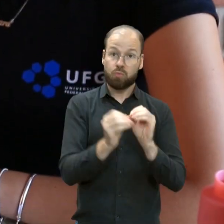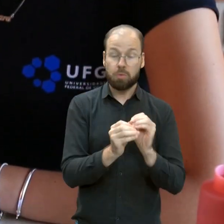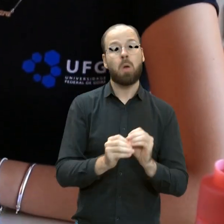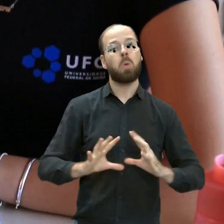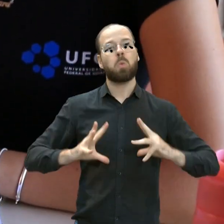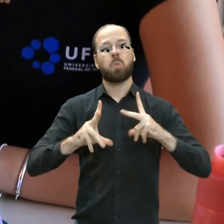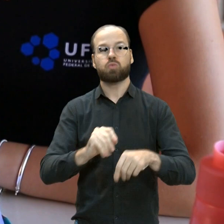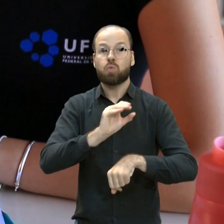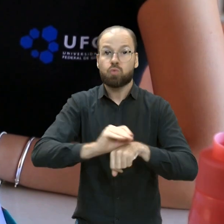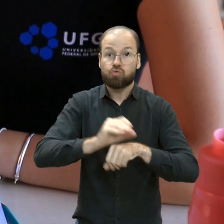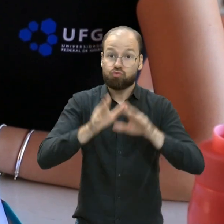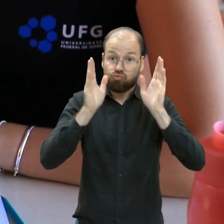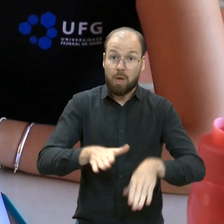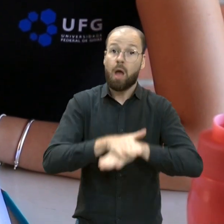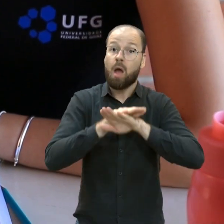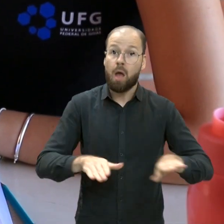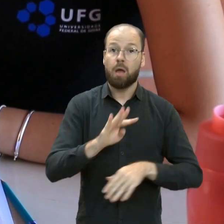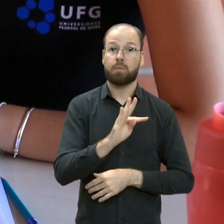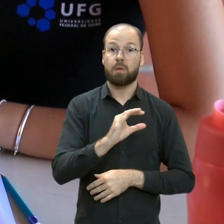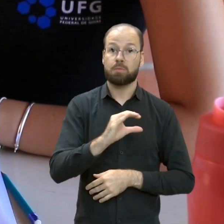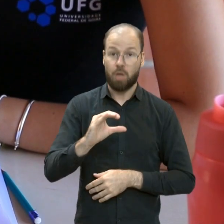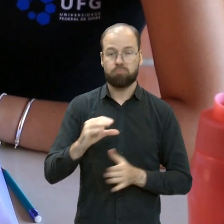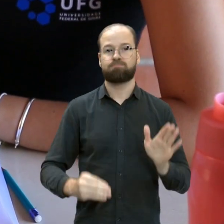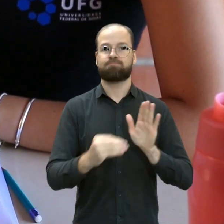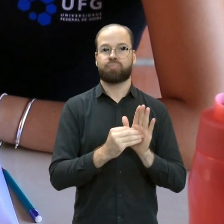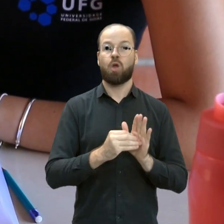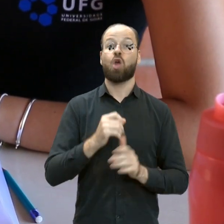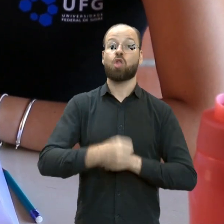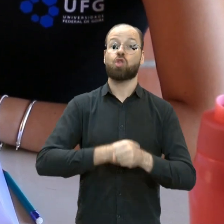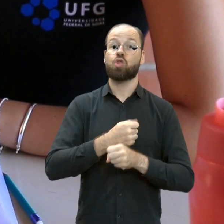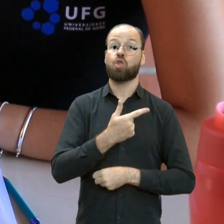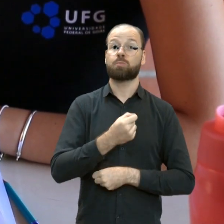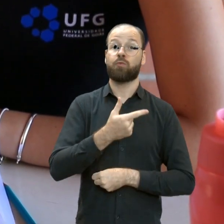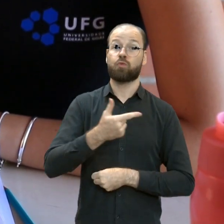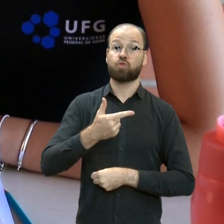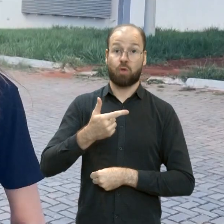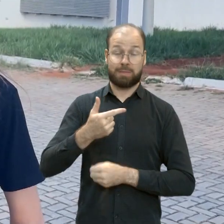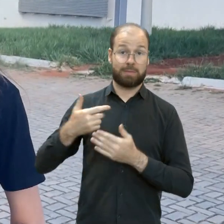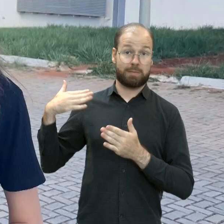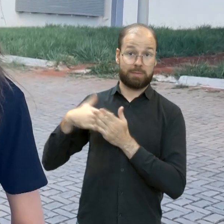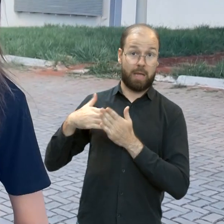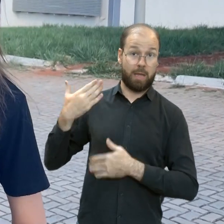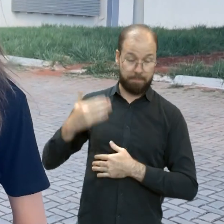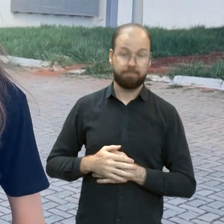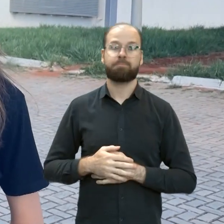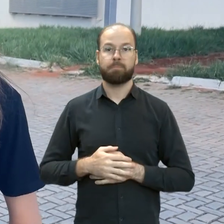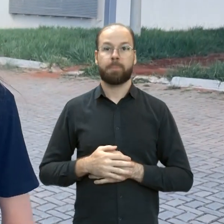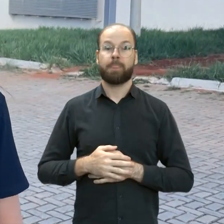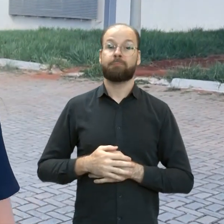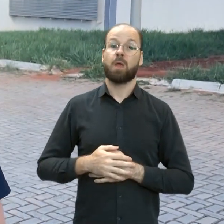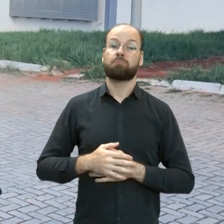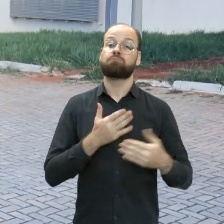aprovado seu trabalho de finalização de curso no calendário acadêmico de 2022 da UFG. Serão aceitos trabalhos que,